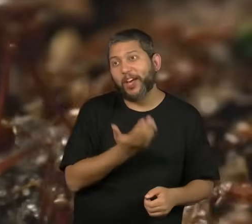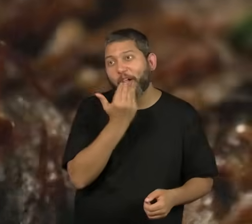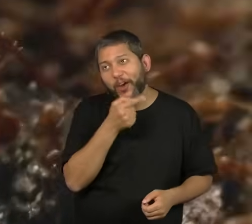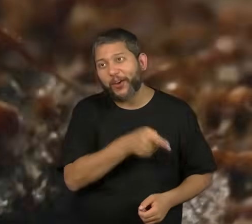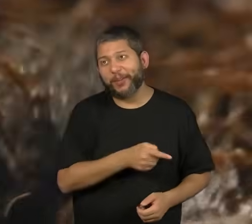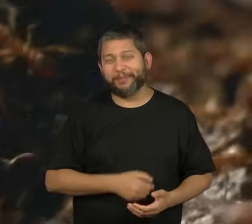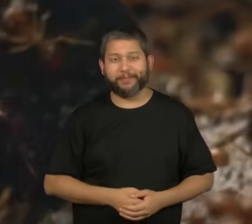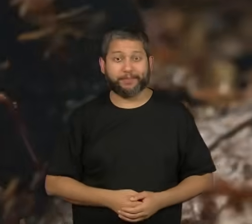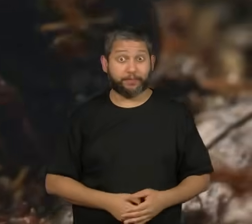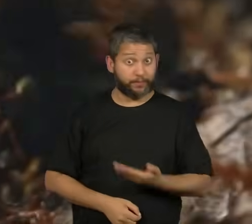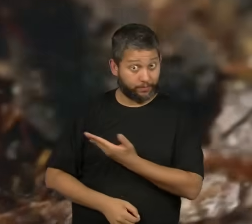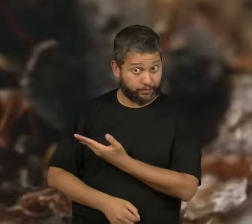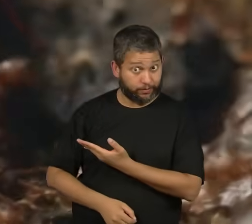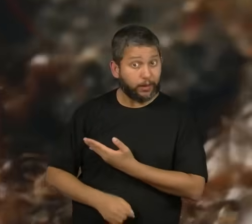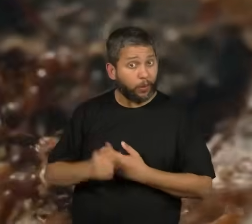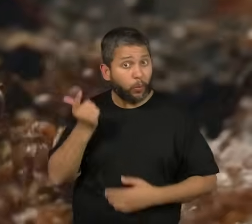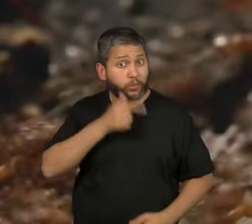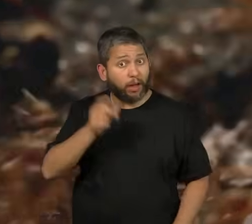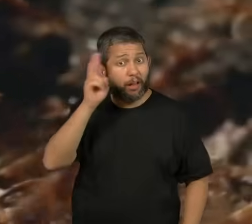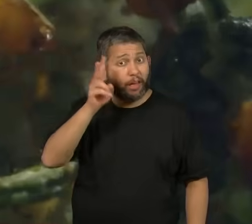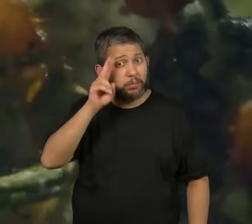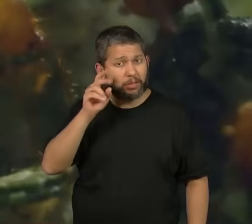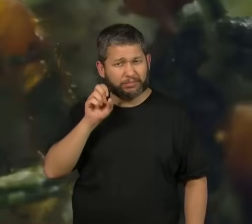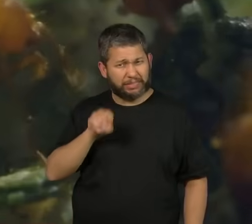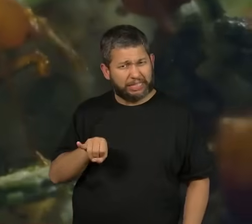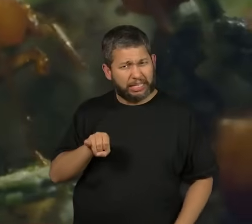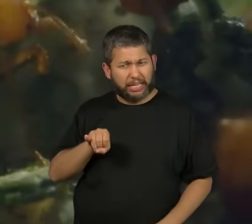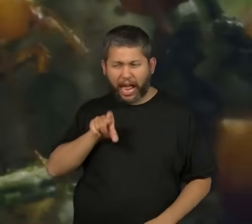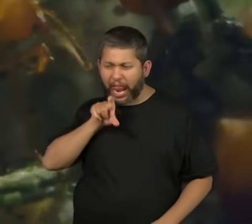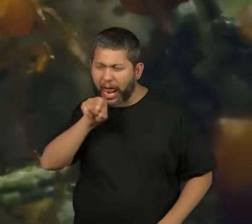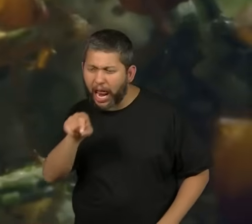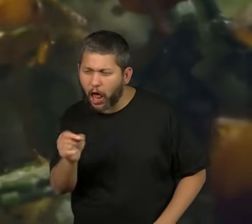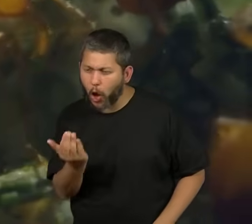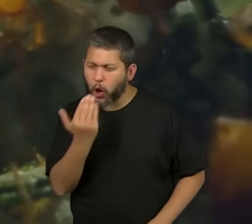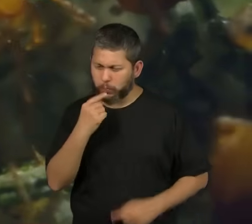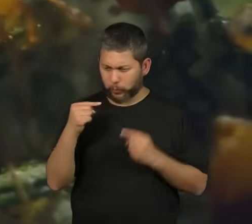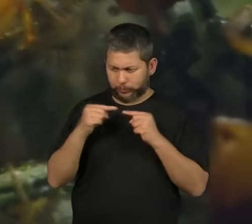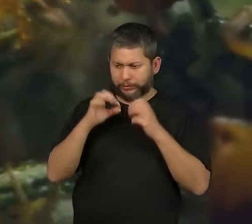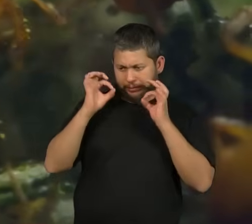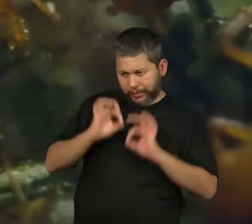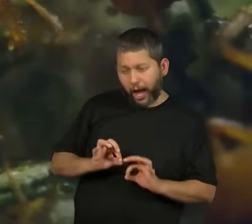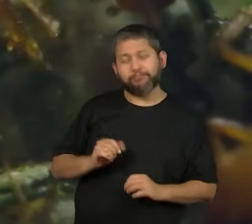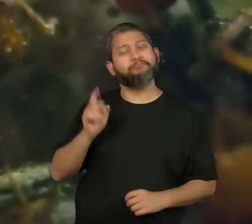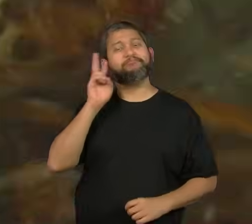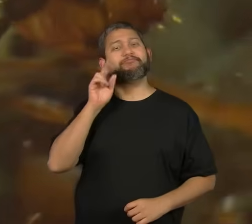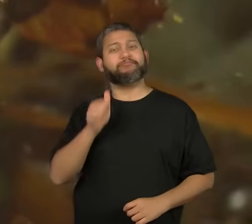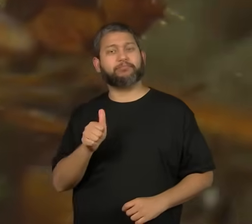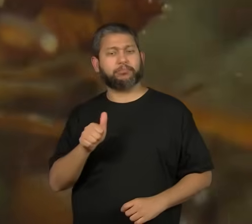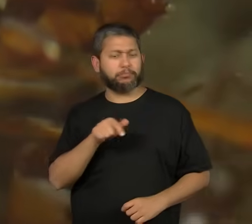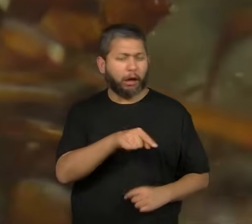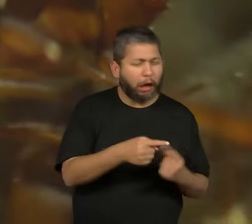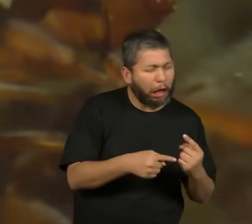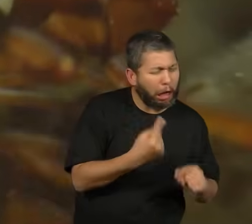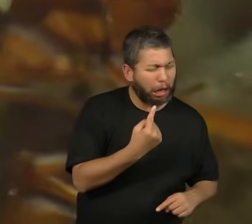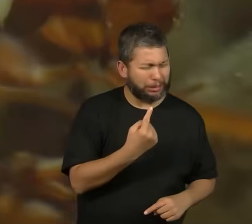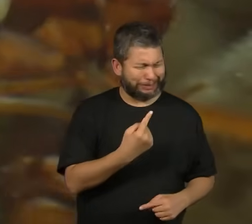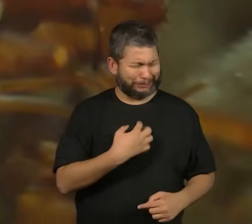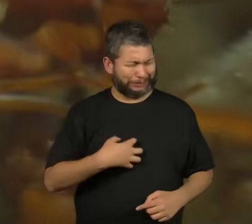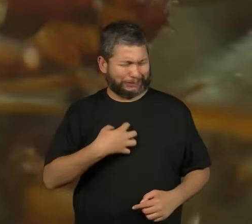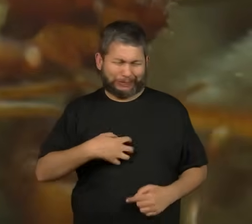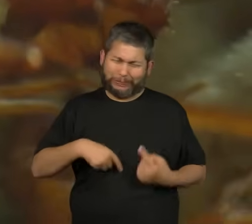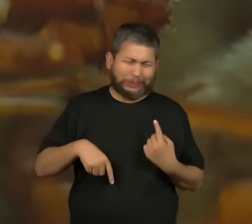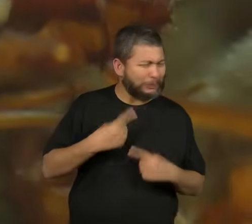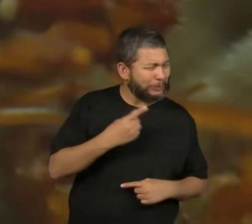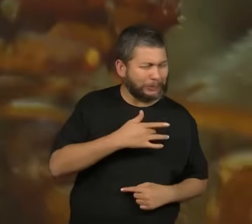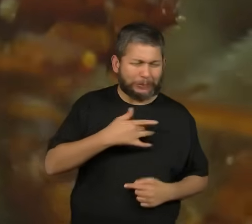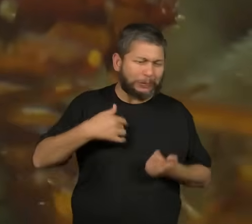Essas formigas têm memória imunológica. Isso quer dizer que conseguem se lembrar de organismos que fizeram mal para elas